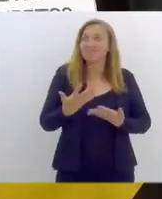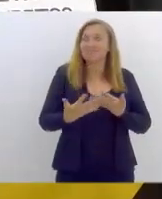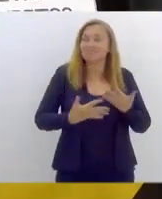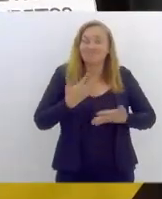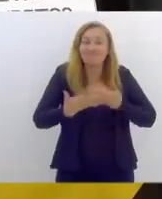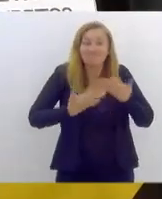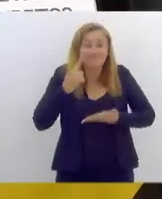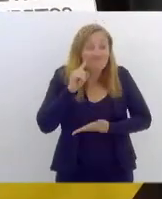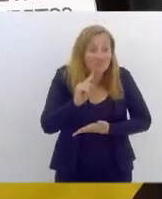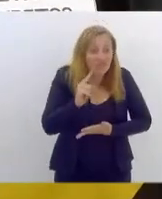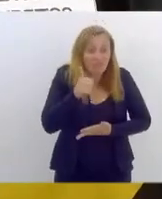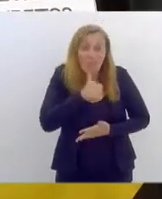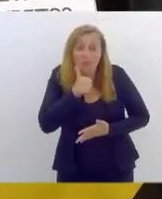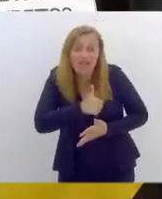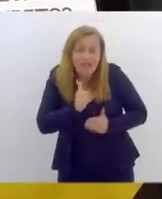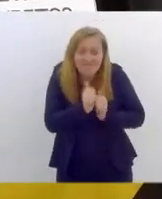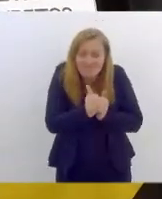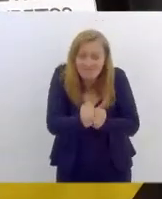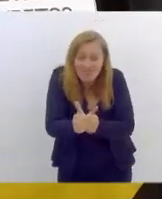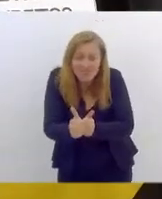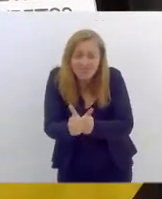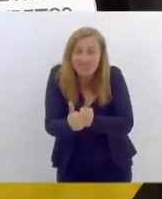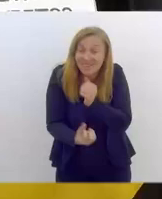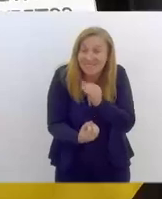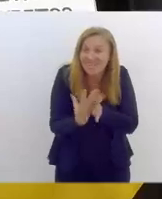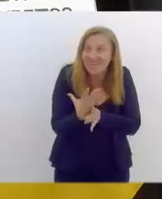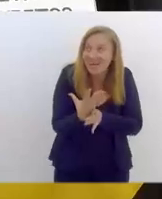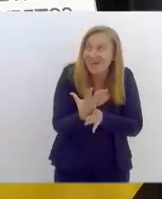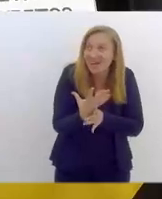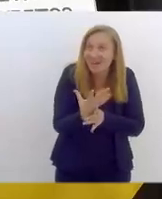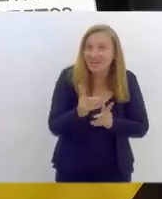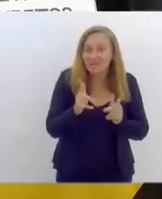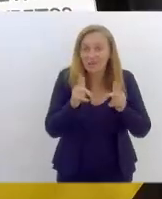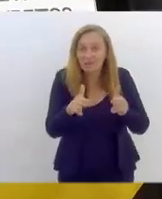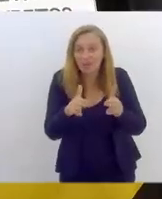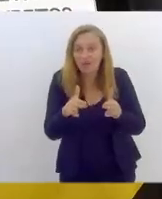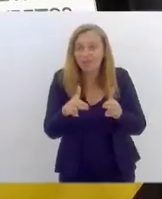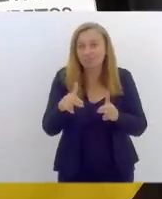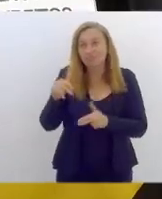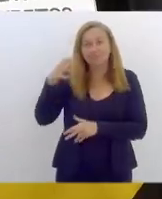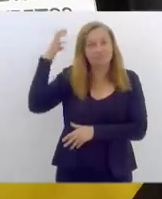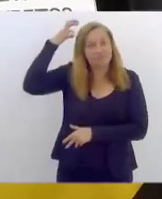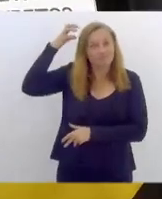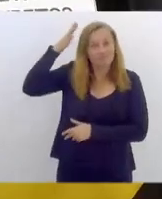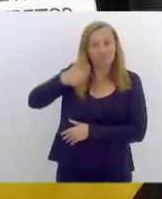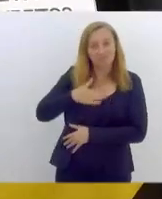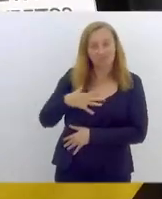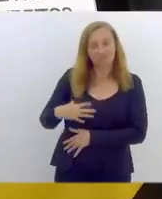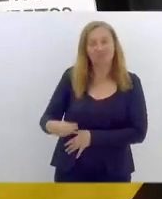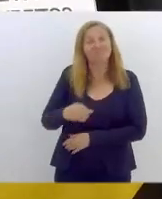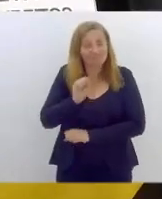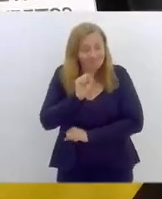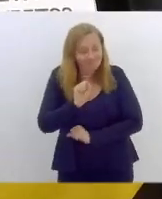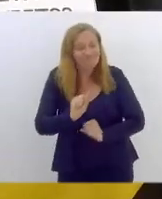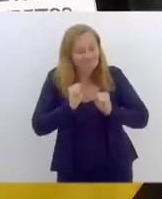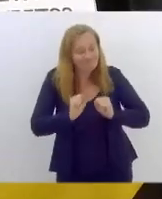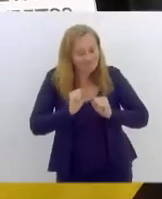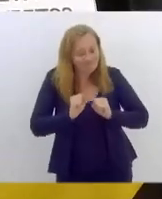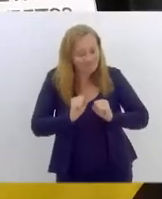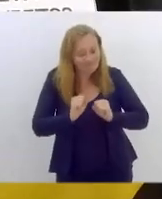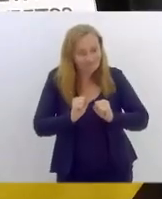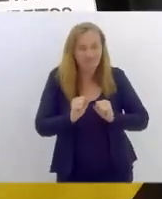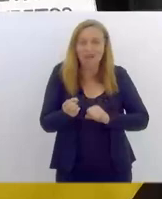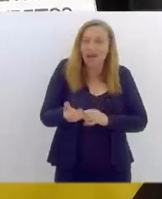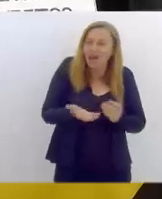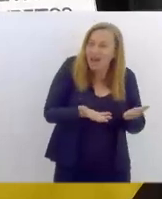tantas mulheres seguir e construir o que a Marielle vinha construindo, e dizer que é possível, sim, né? Desde as meninas